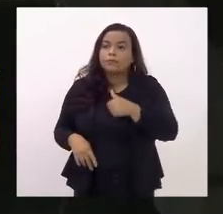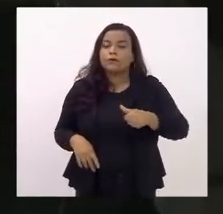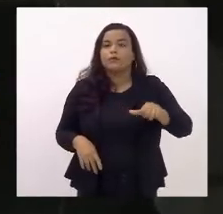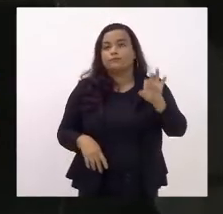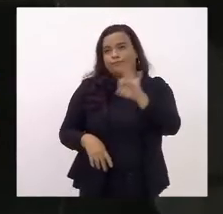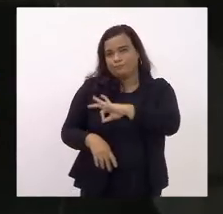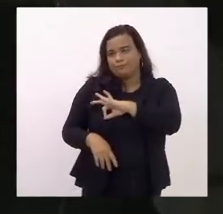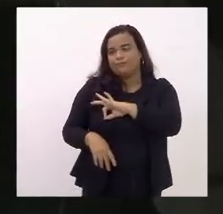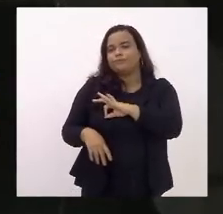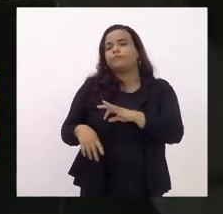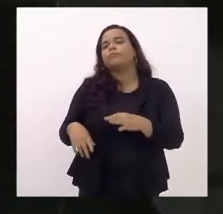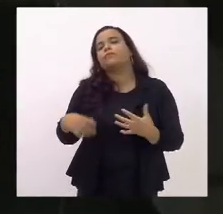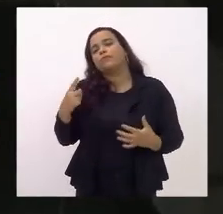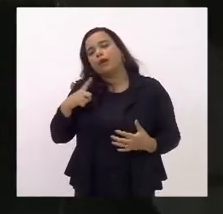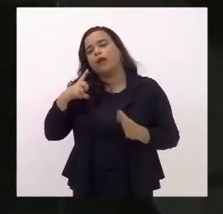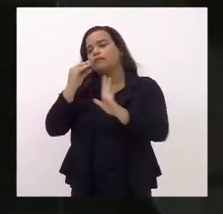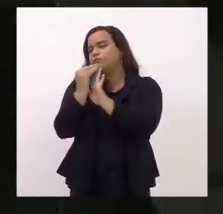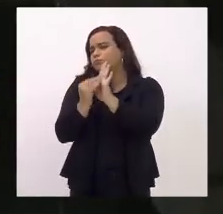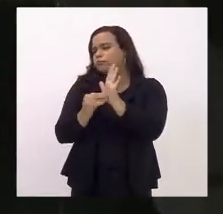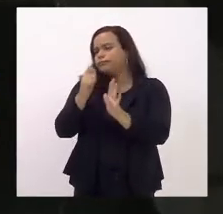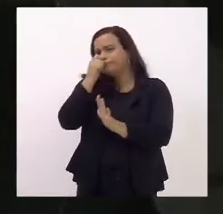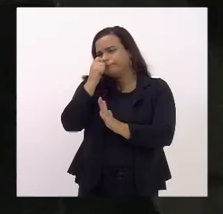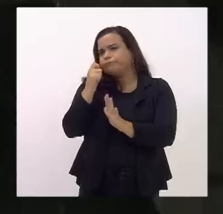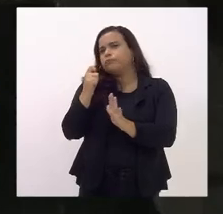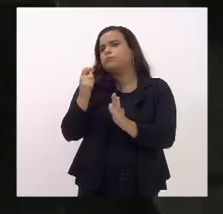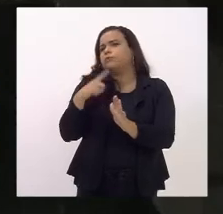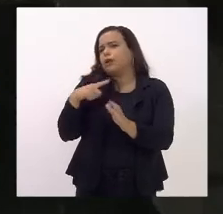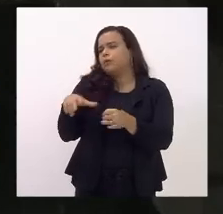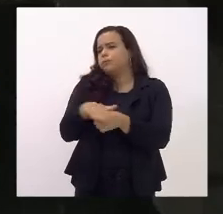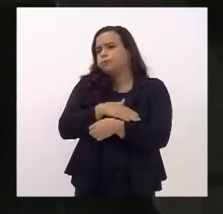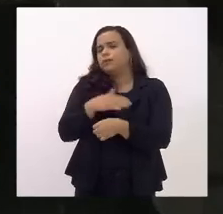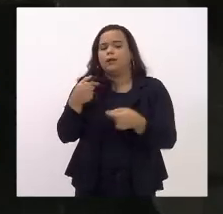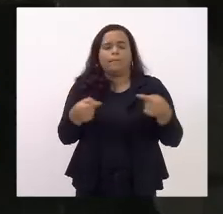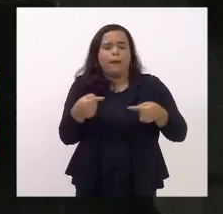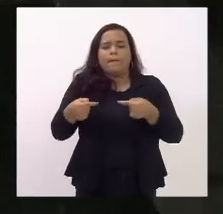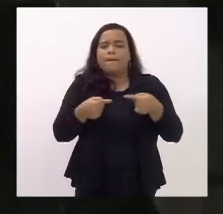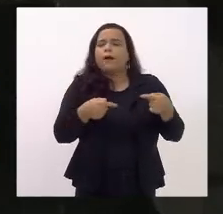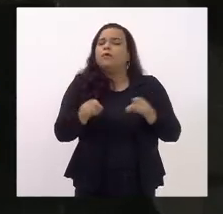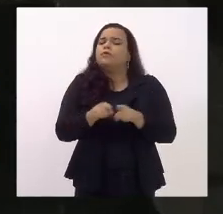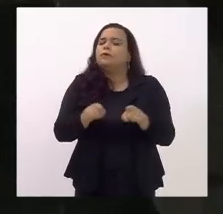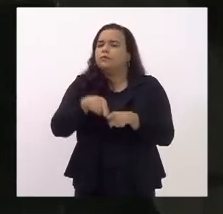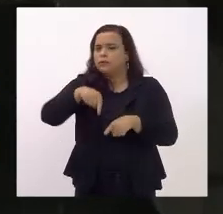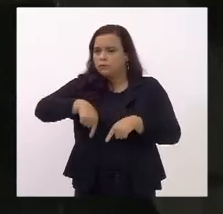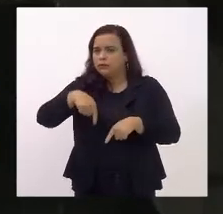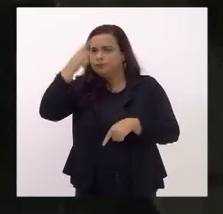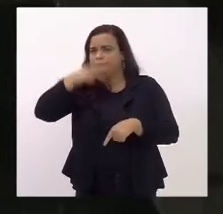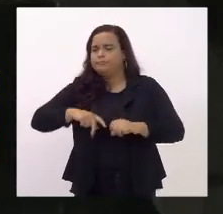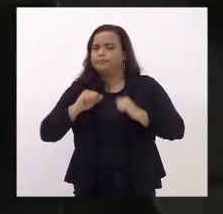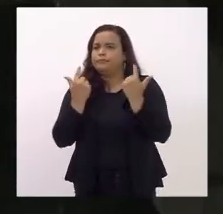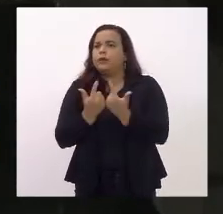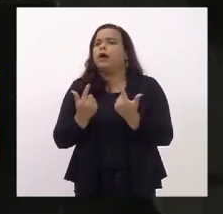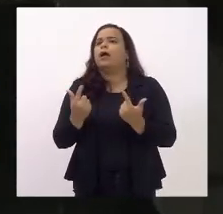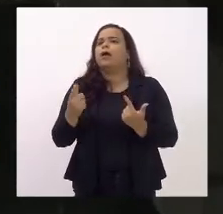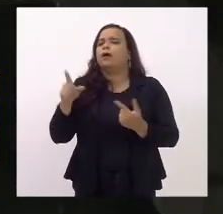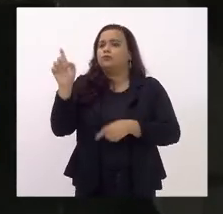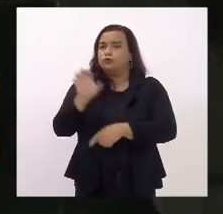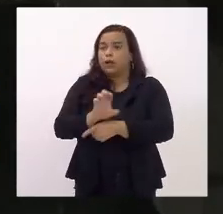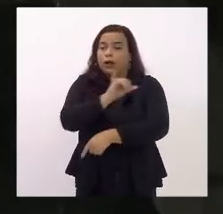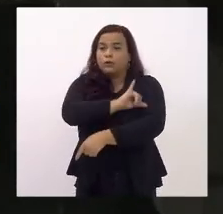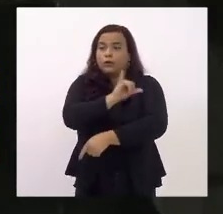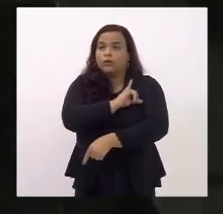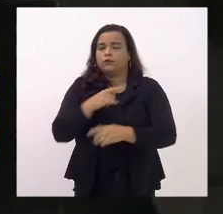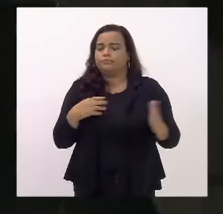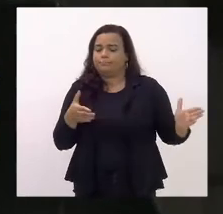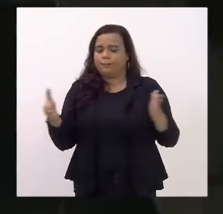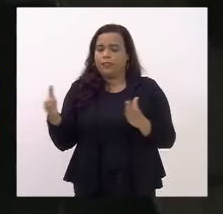agenda muito intensa, também em diálogo com a presidência da Casa, para que o Estado do Rio de Janeiro possa ter, nos próximos